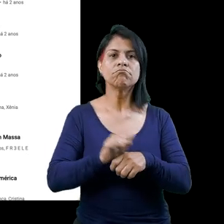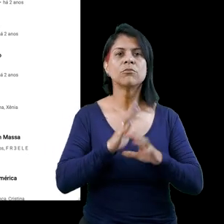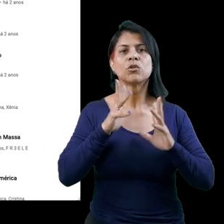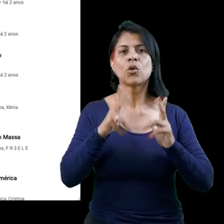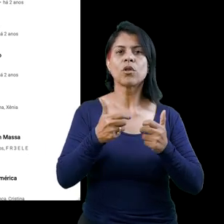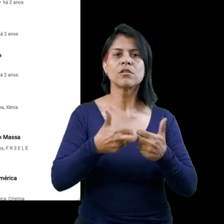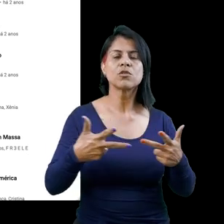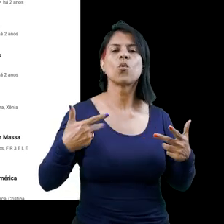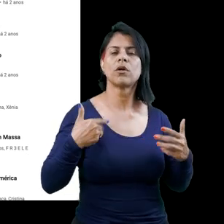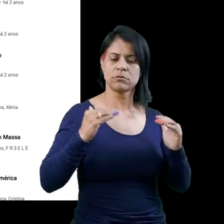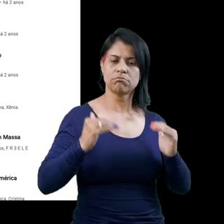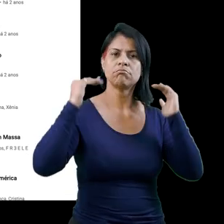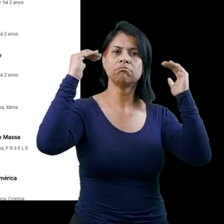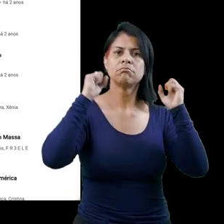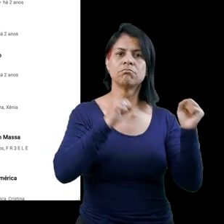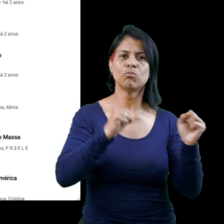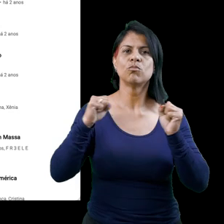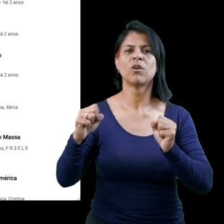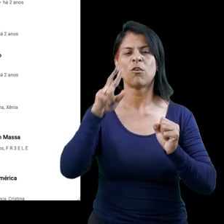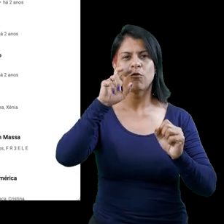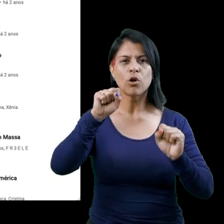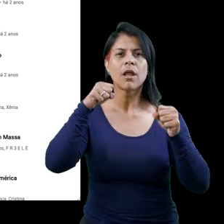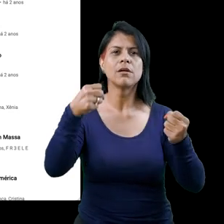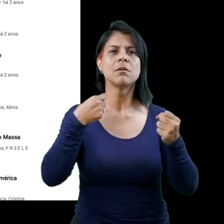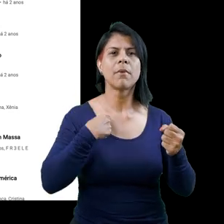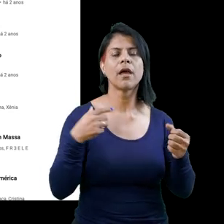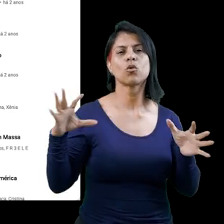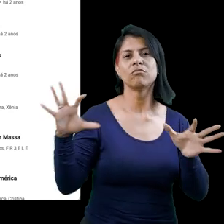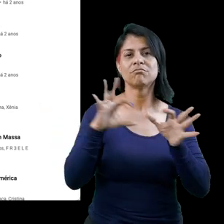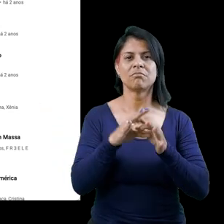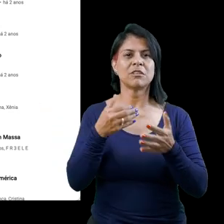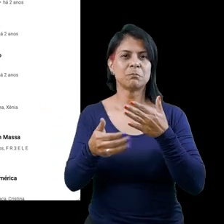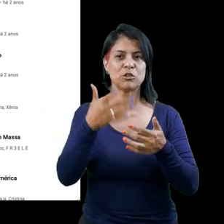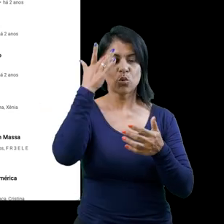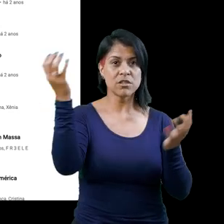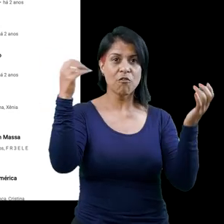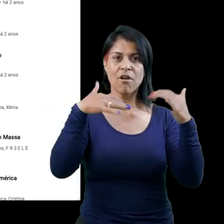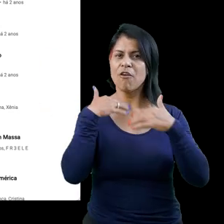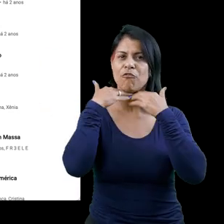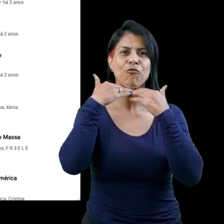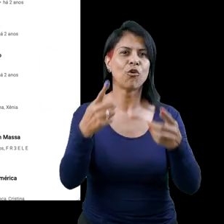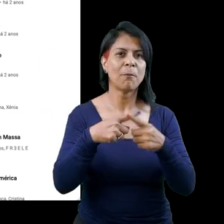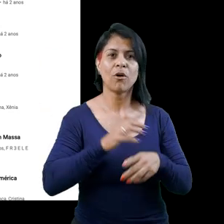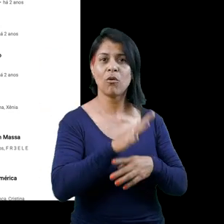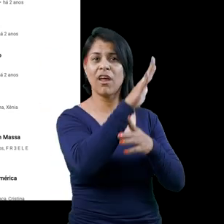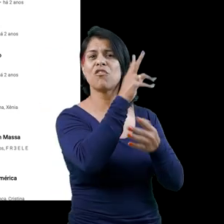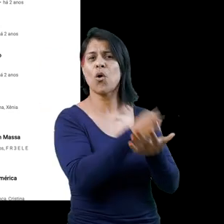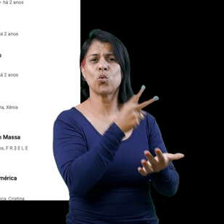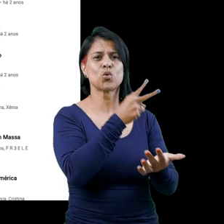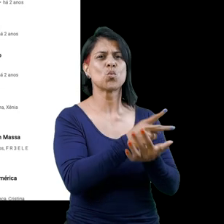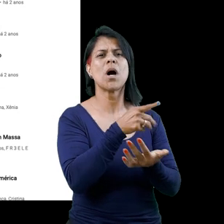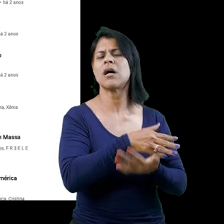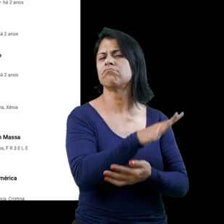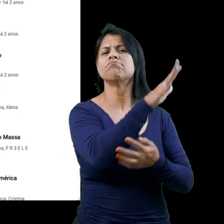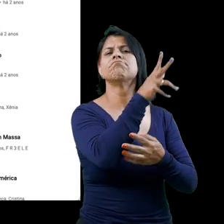muito grandiosa. Pedimos fortalecimento, teve gente que não compareceu, mas foda-se. Porque o gueto é sempre gueto, o gueto é sempre